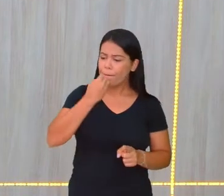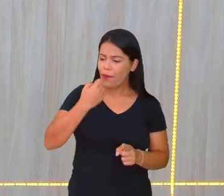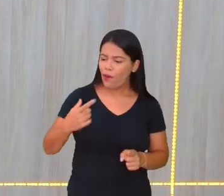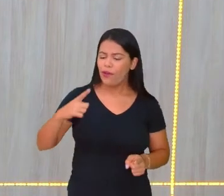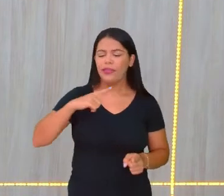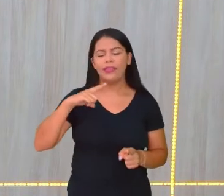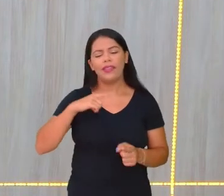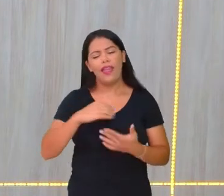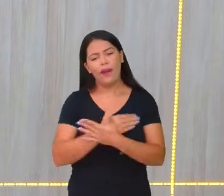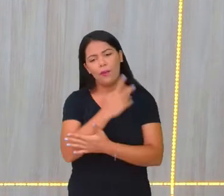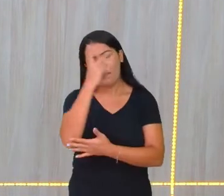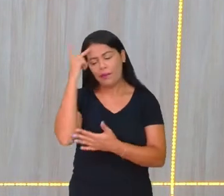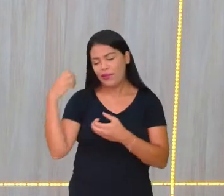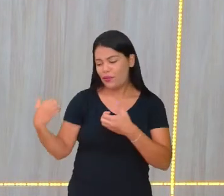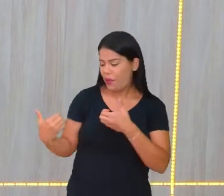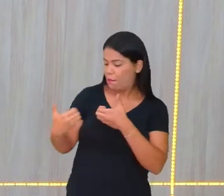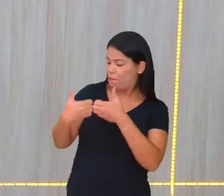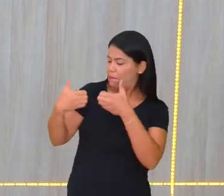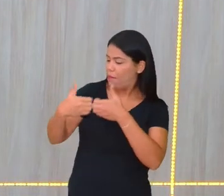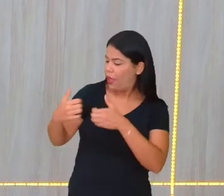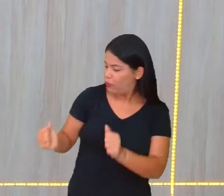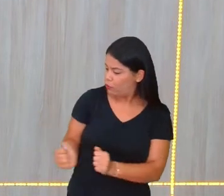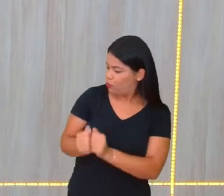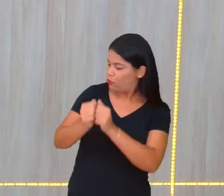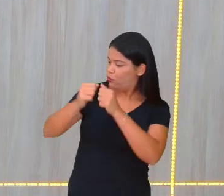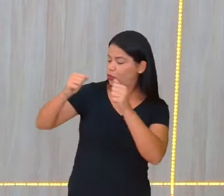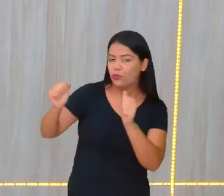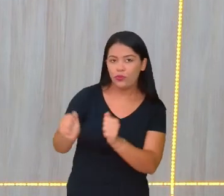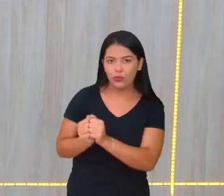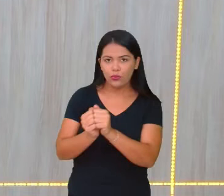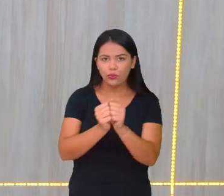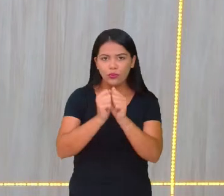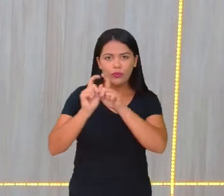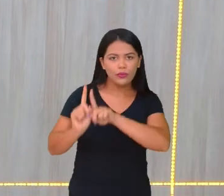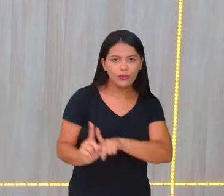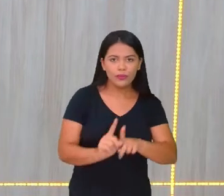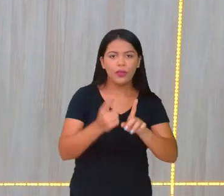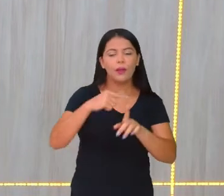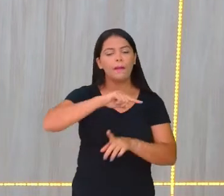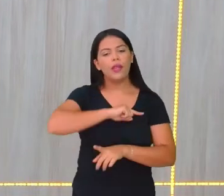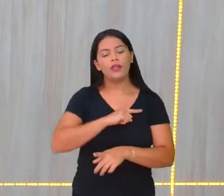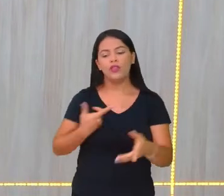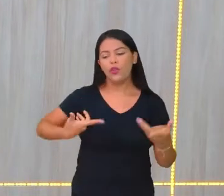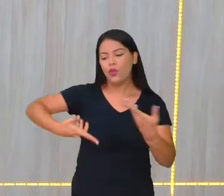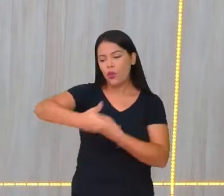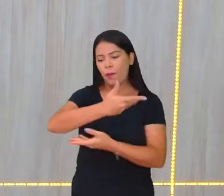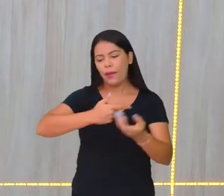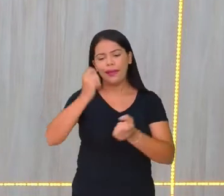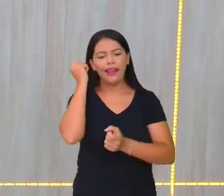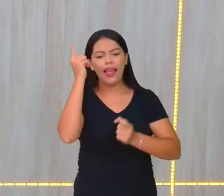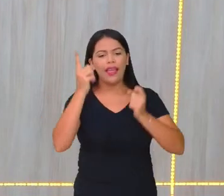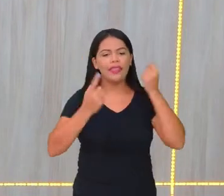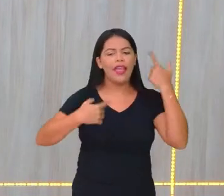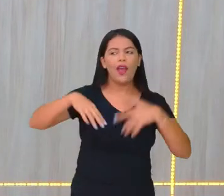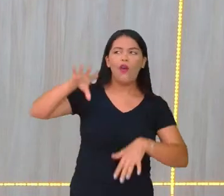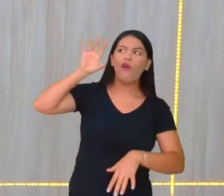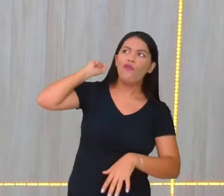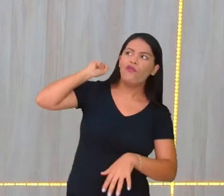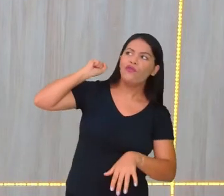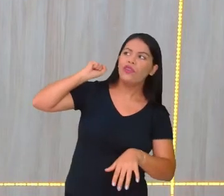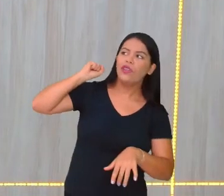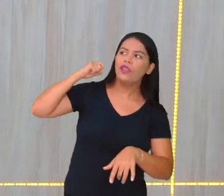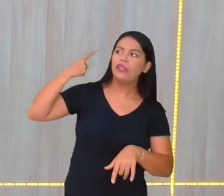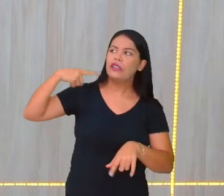de alguém, não é? Ter alguém para a gente compartilhar ideias, não é? Ouvir, ser escutado,